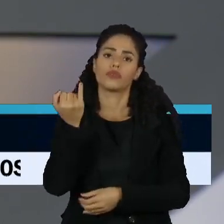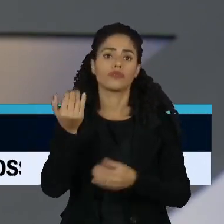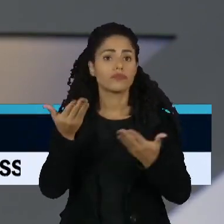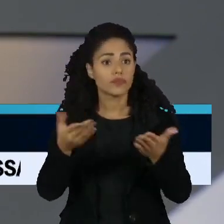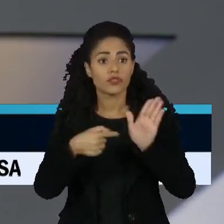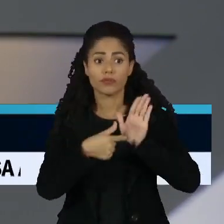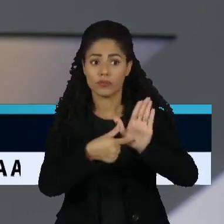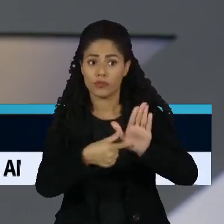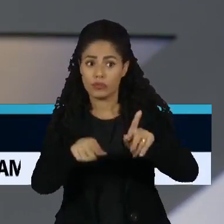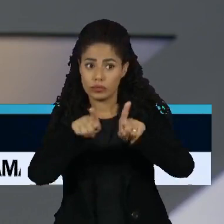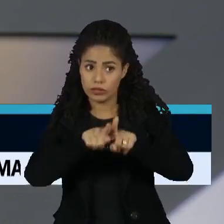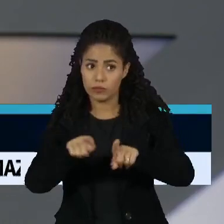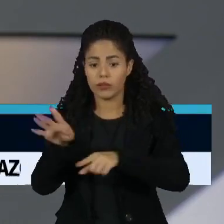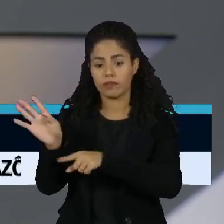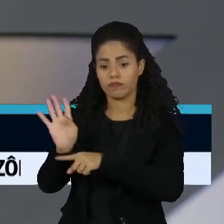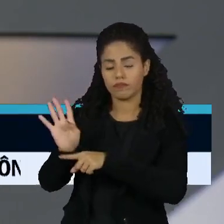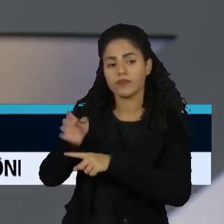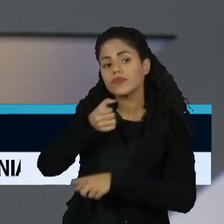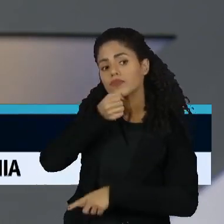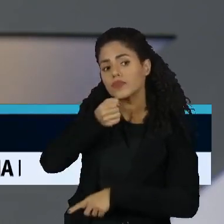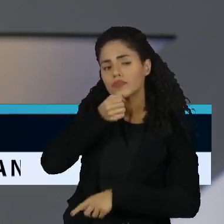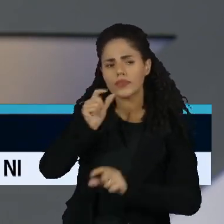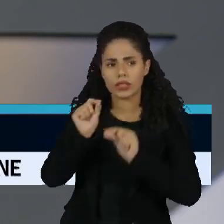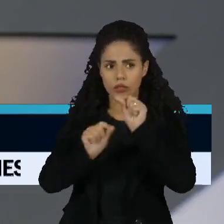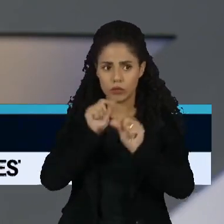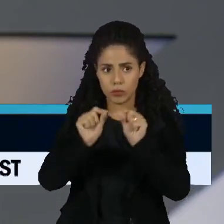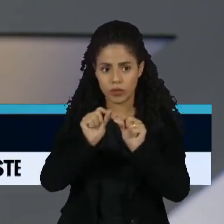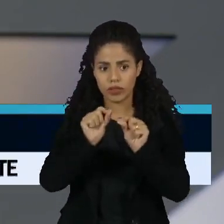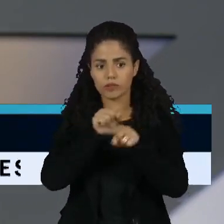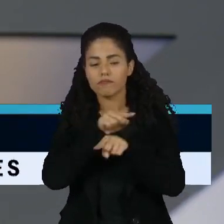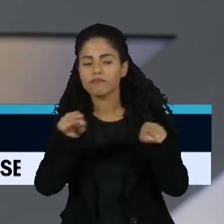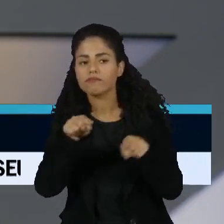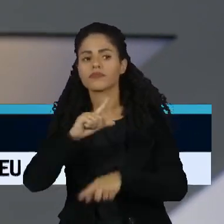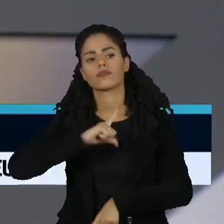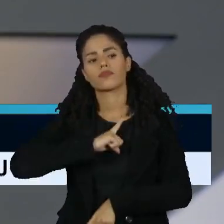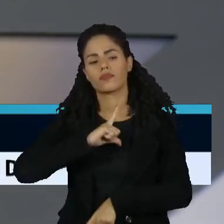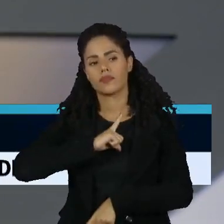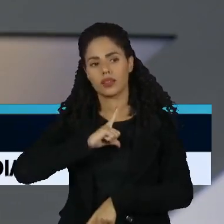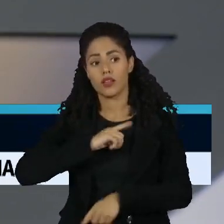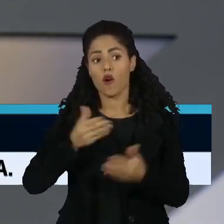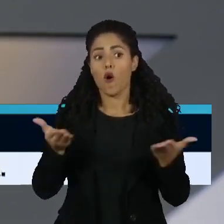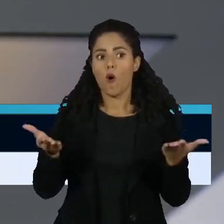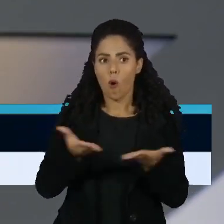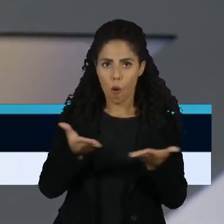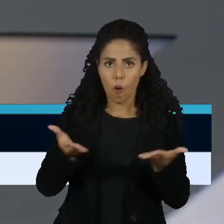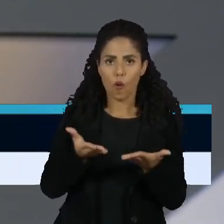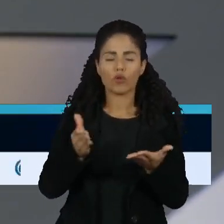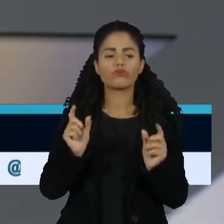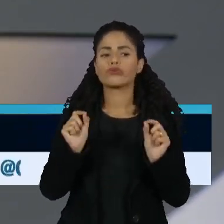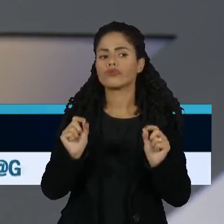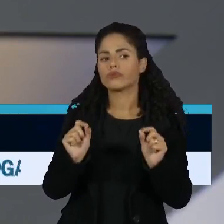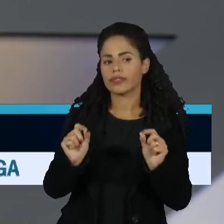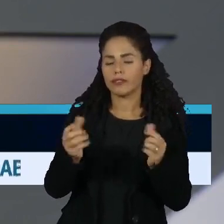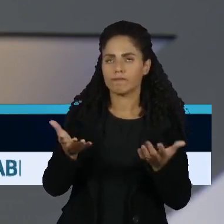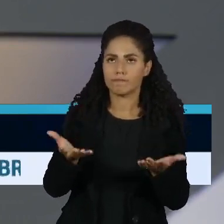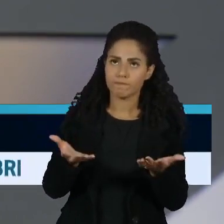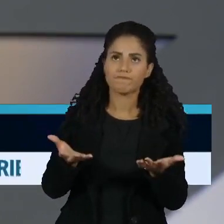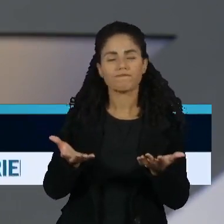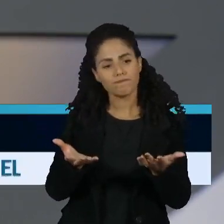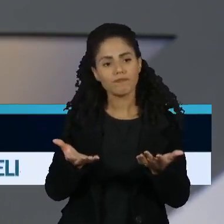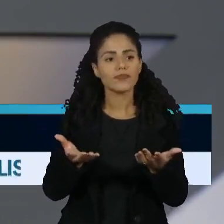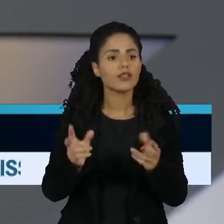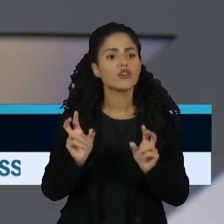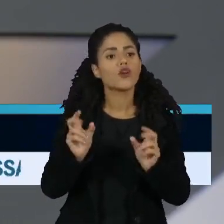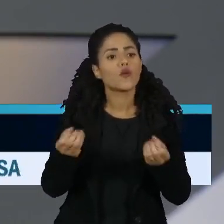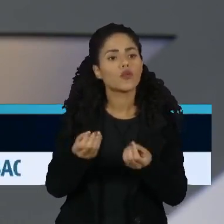apontado na reportagem quer dizer na verdade você tem eh hoje uma distorção muito grande dado pelo